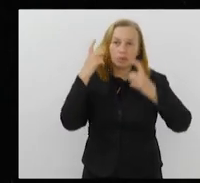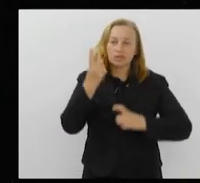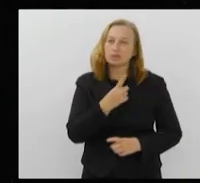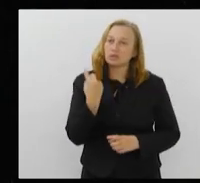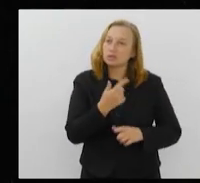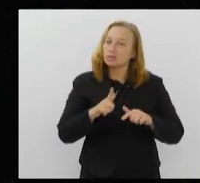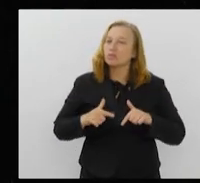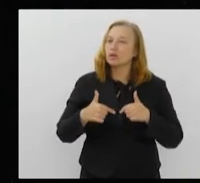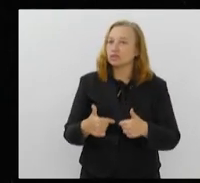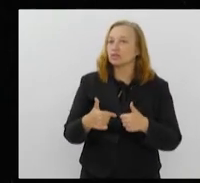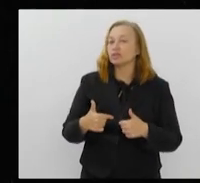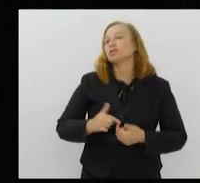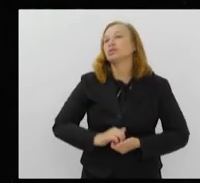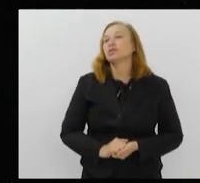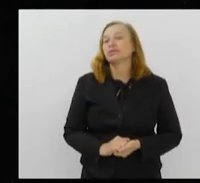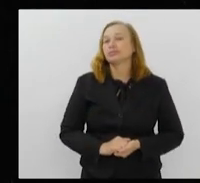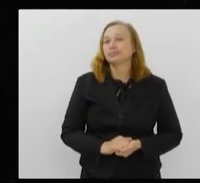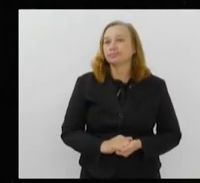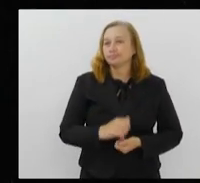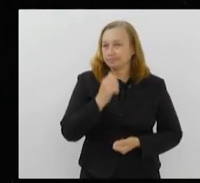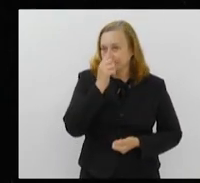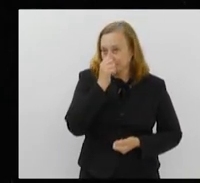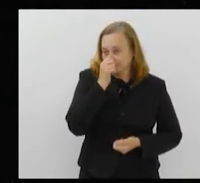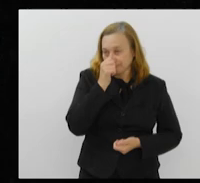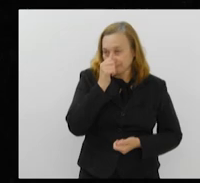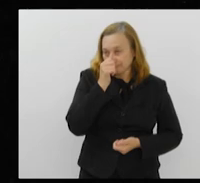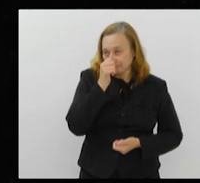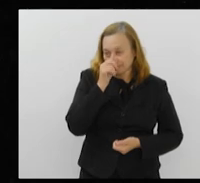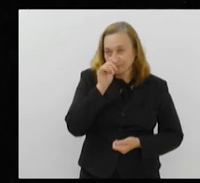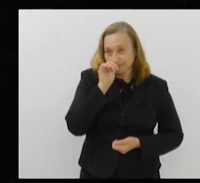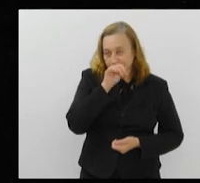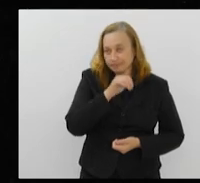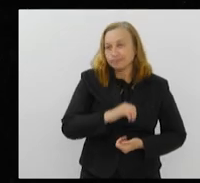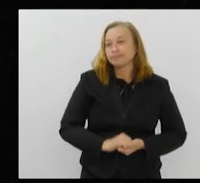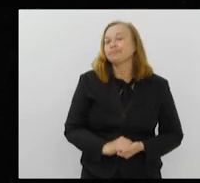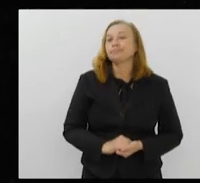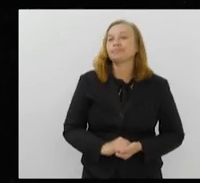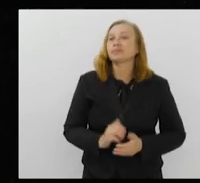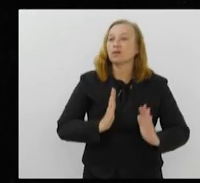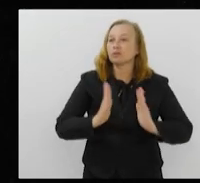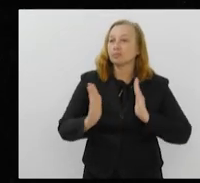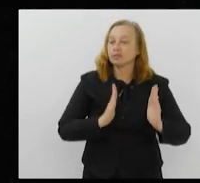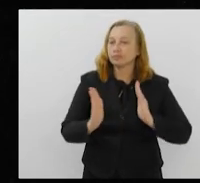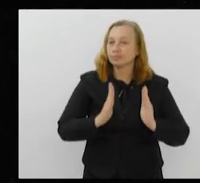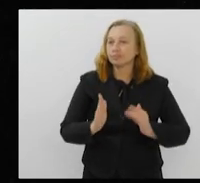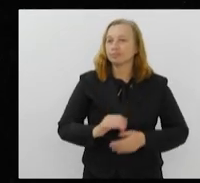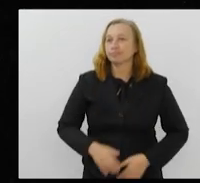ações, enfim, que estão realizando aí nesse período.